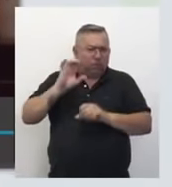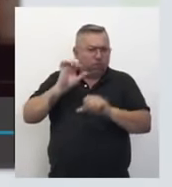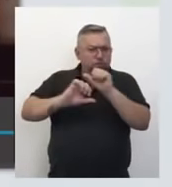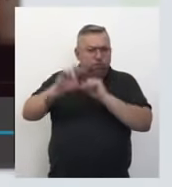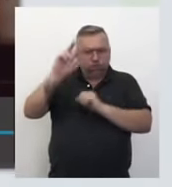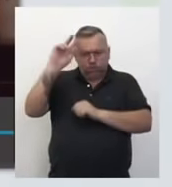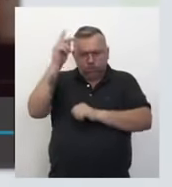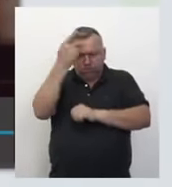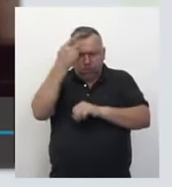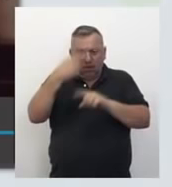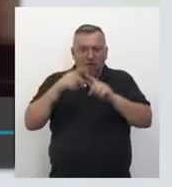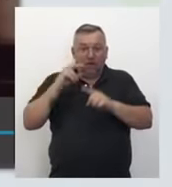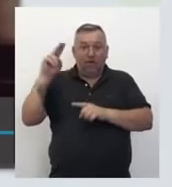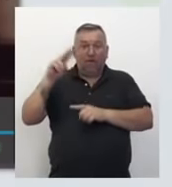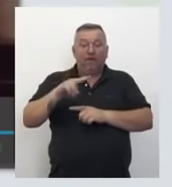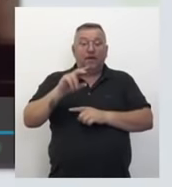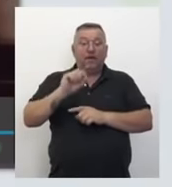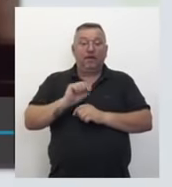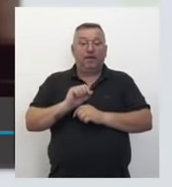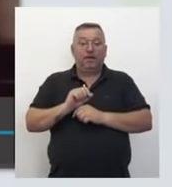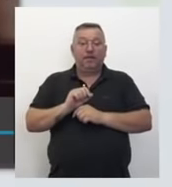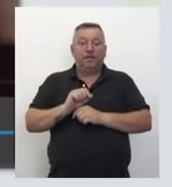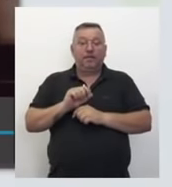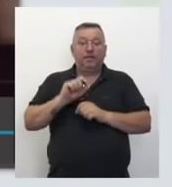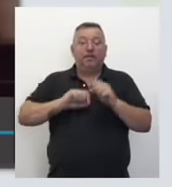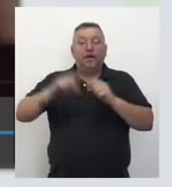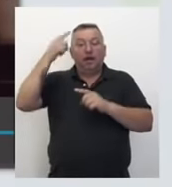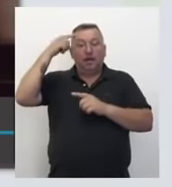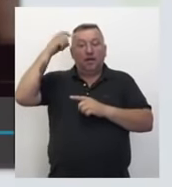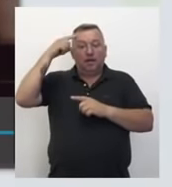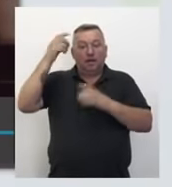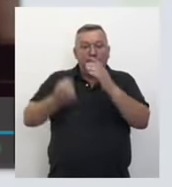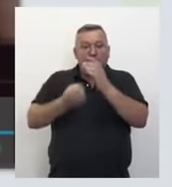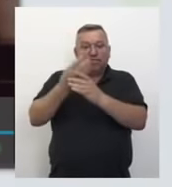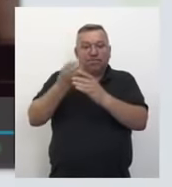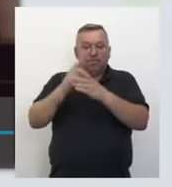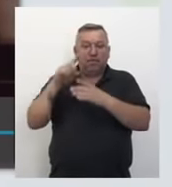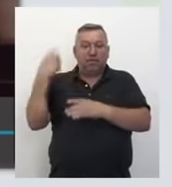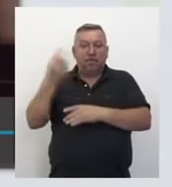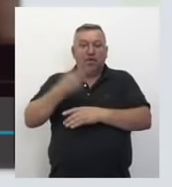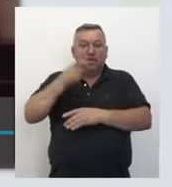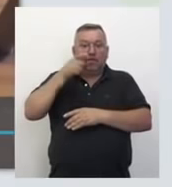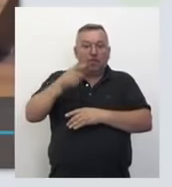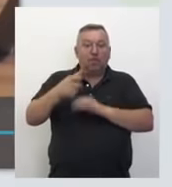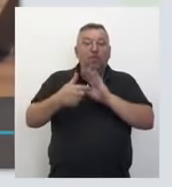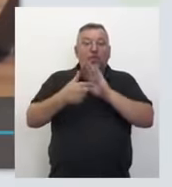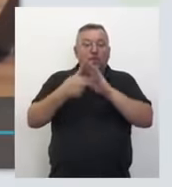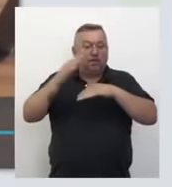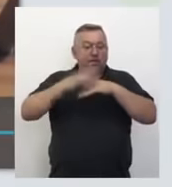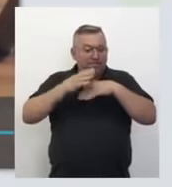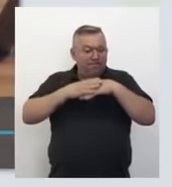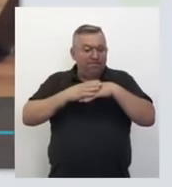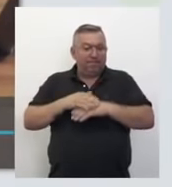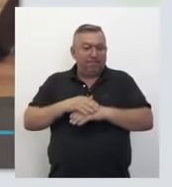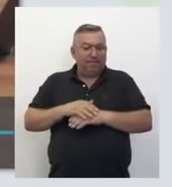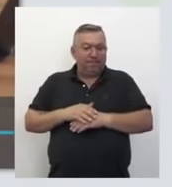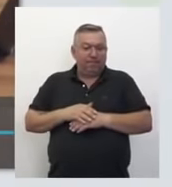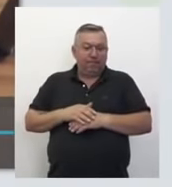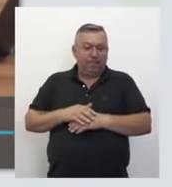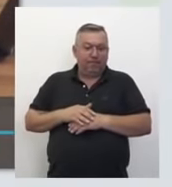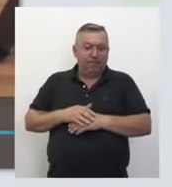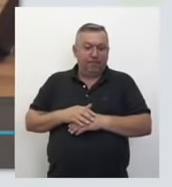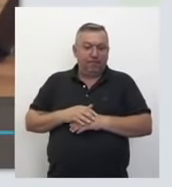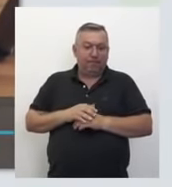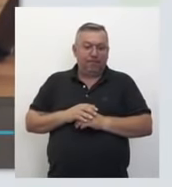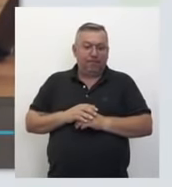Porque vocês veem que as ideias vão surgindo conforme a gente vai colocando a mão na massa. Ó, aqui estão os pinhões, vou colocar